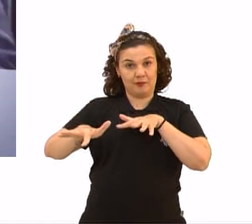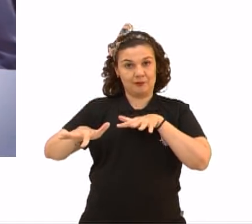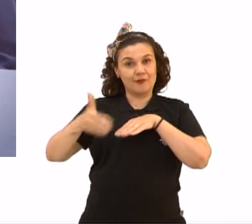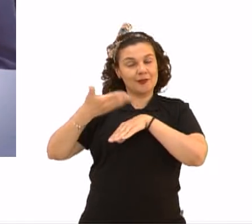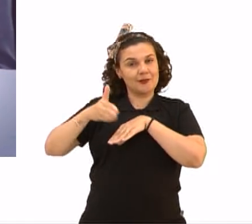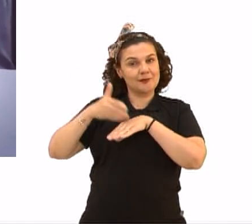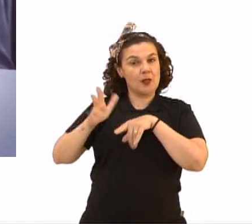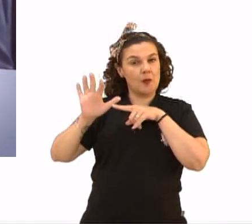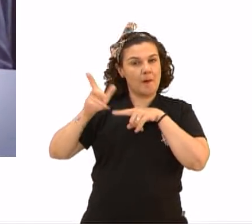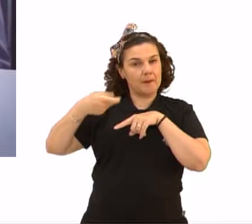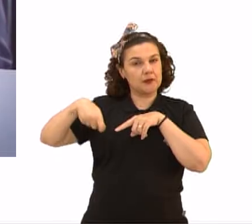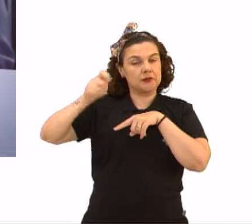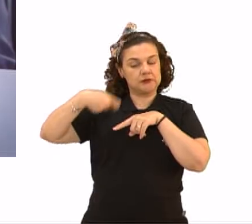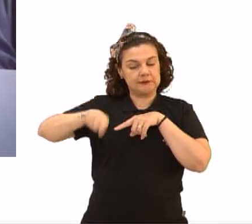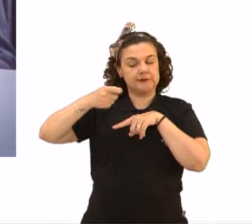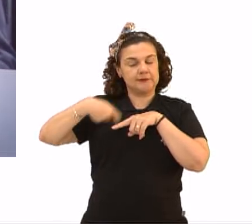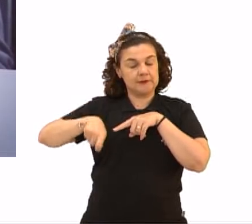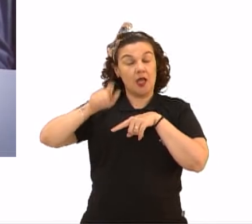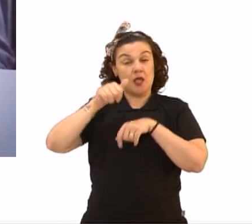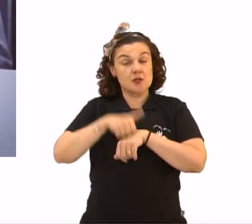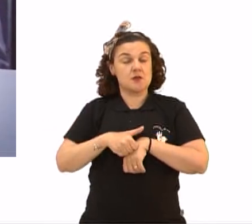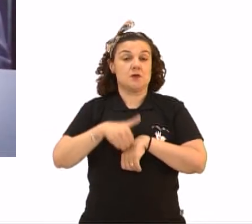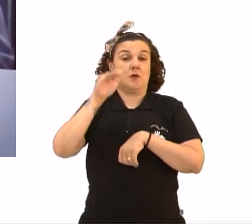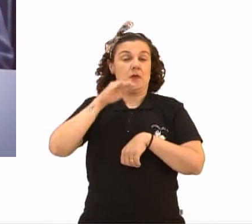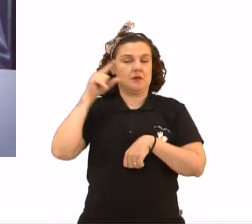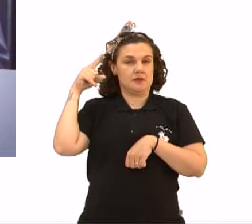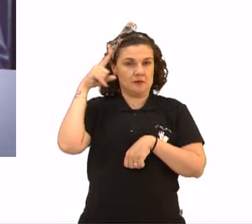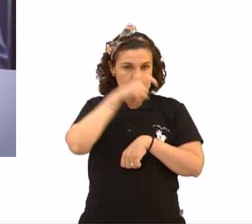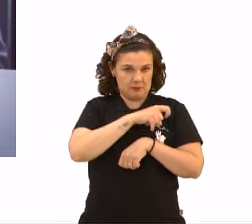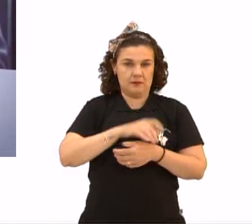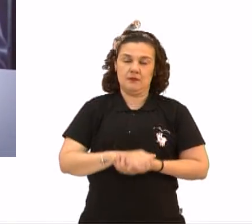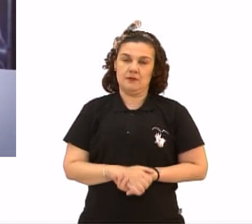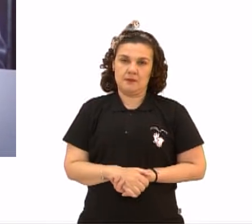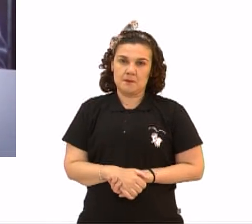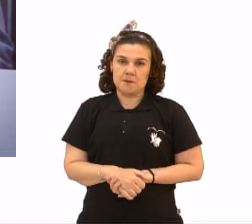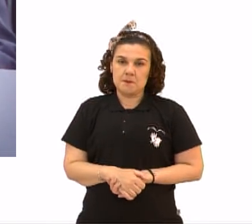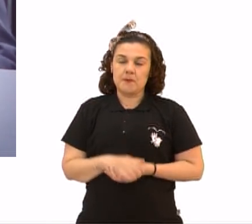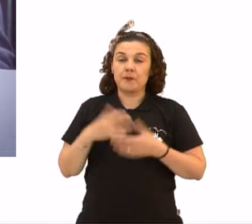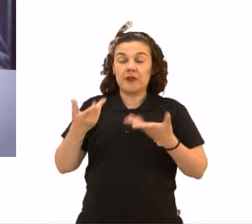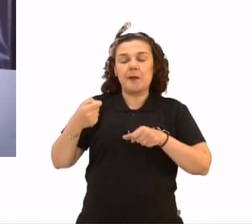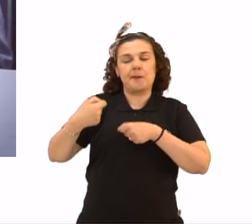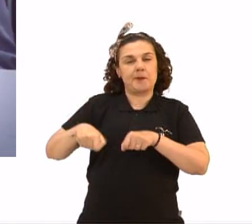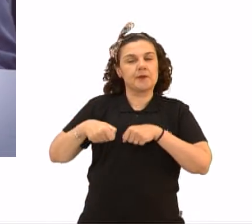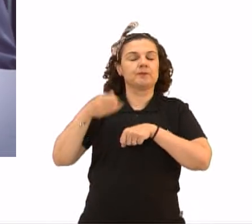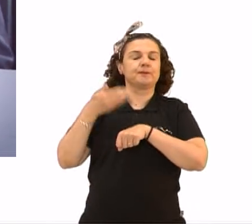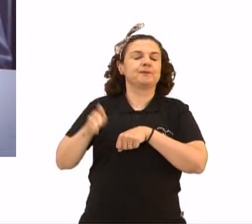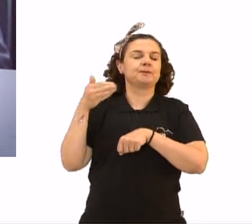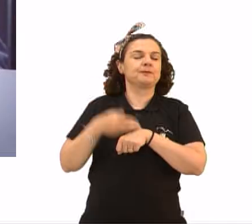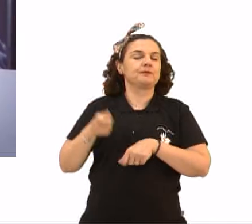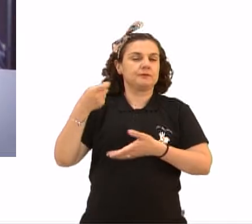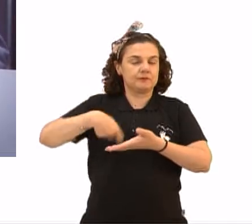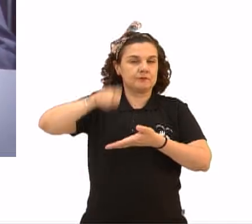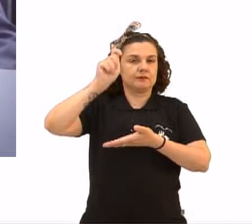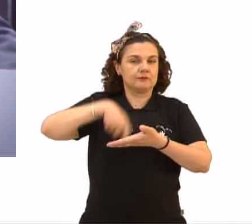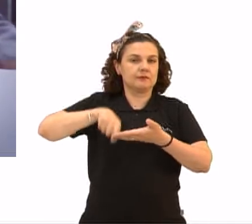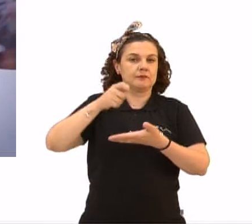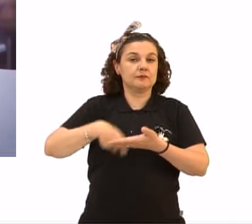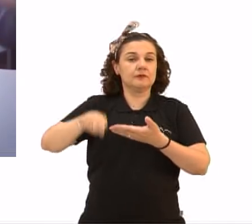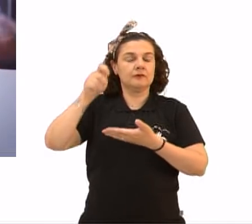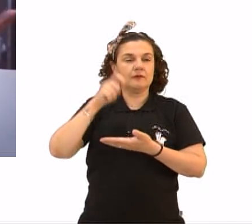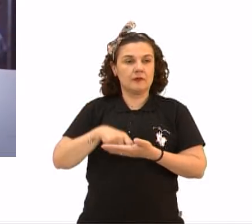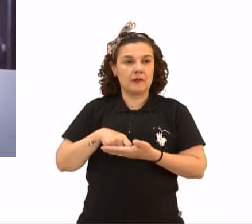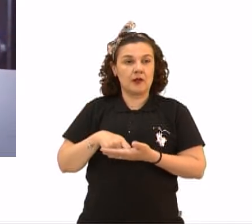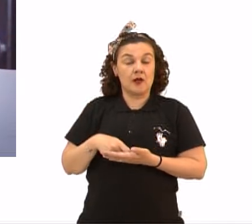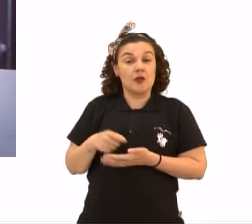Isso é uma coisa legal, porque isso, na verdade, é uma das coisas mais difíceis, assim, sabe? Então, você tem que treinar muito, principalmente treinar muito a partir